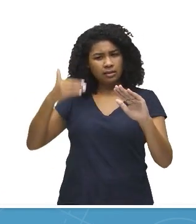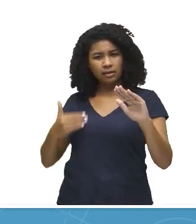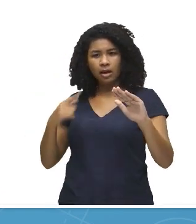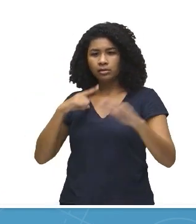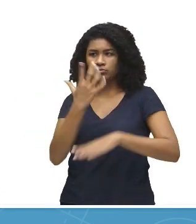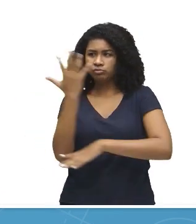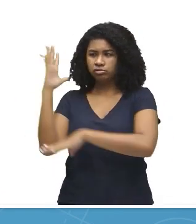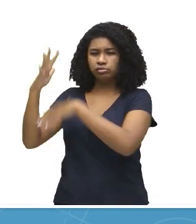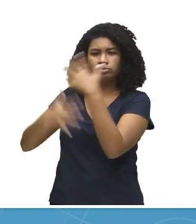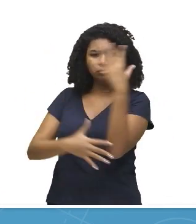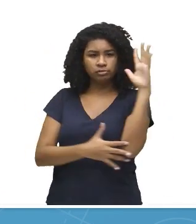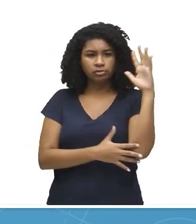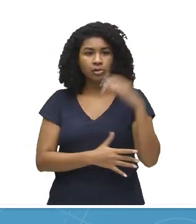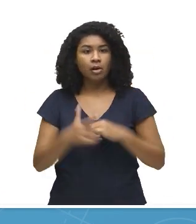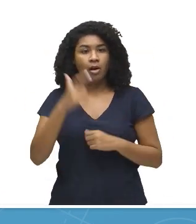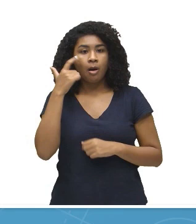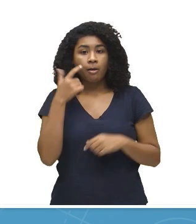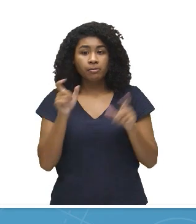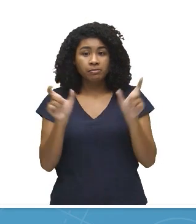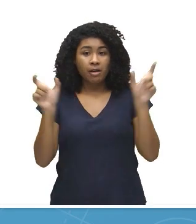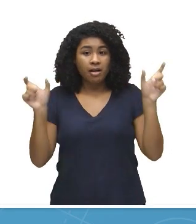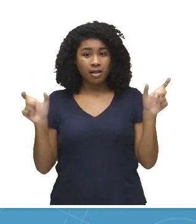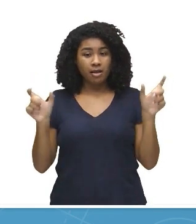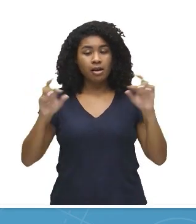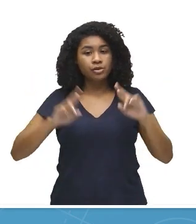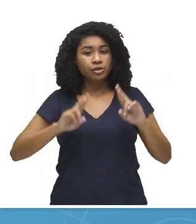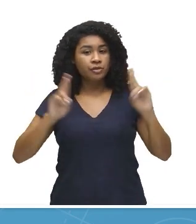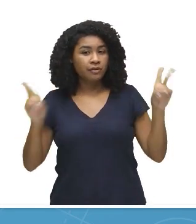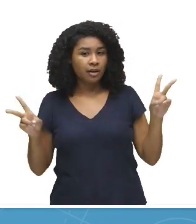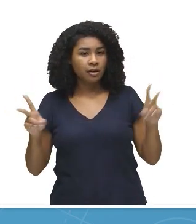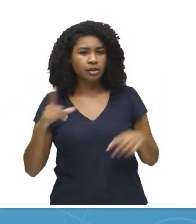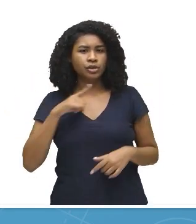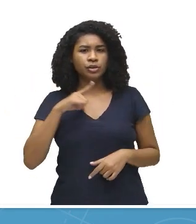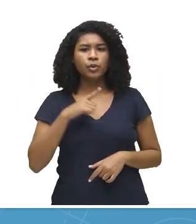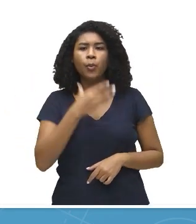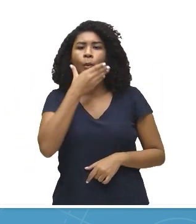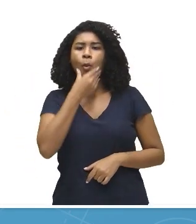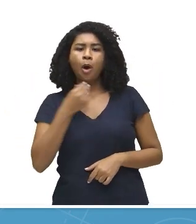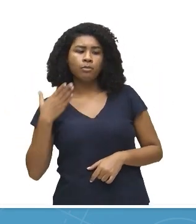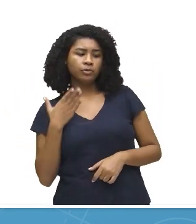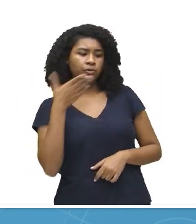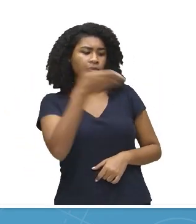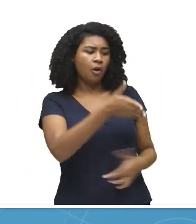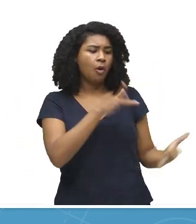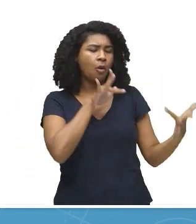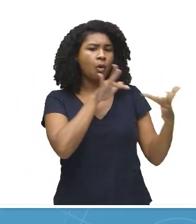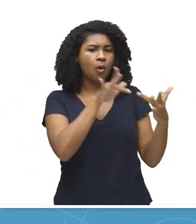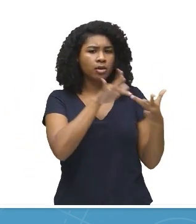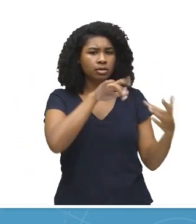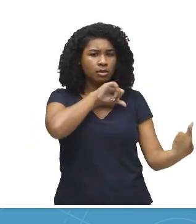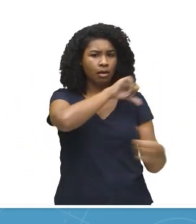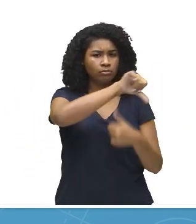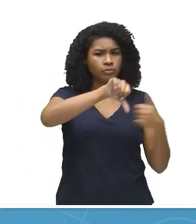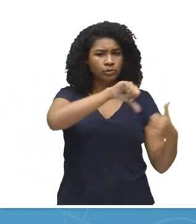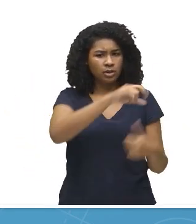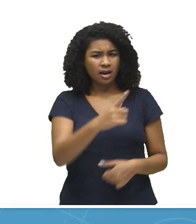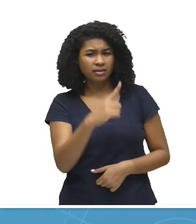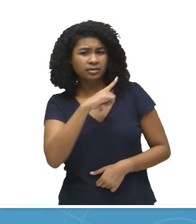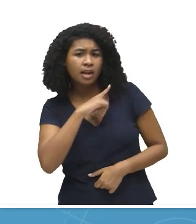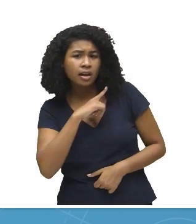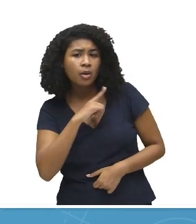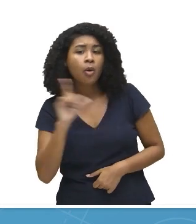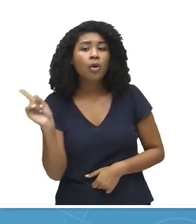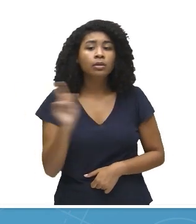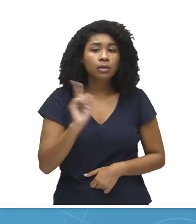conservada, você tem que observar se ela sofreu aqui, olha, a intervenção humana. Se não teve